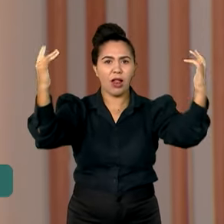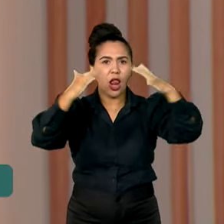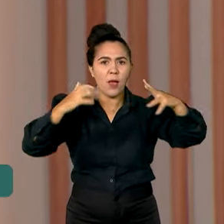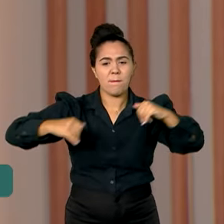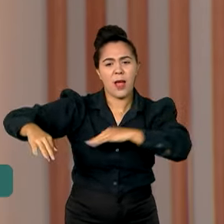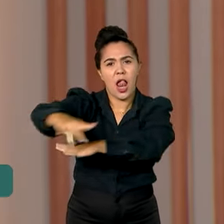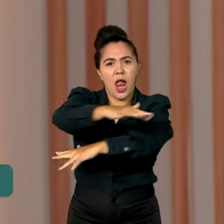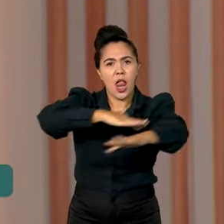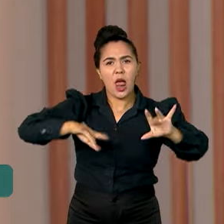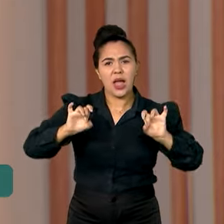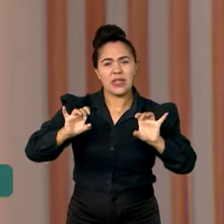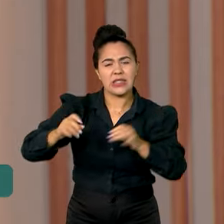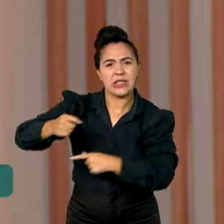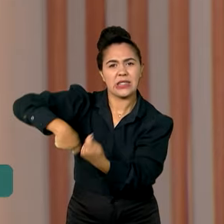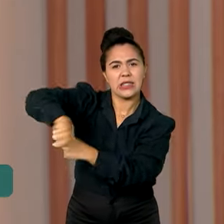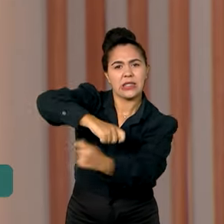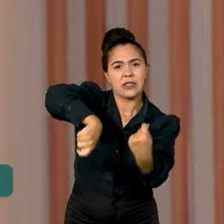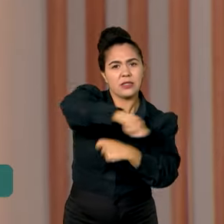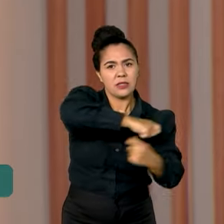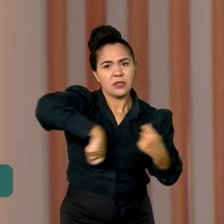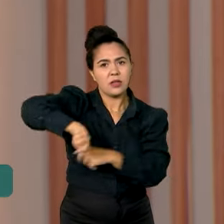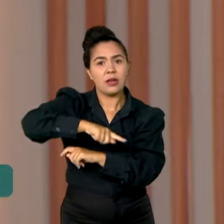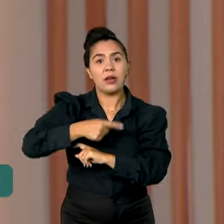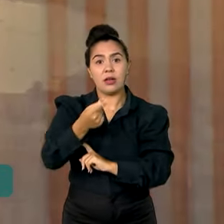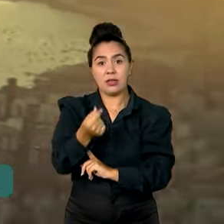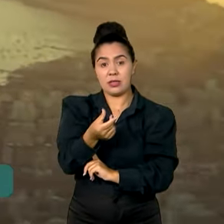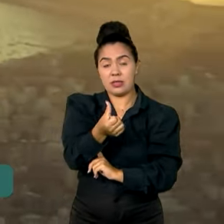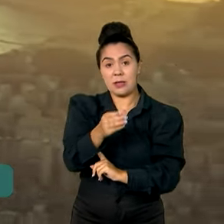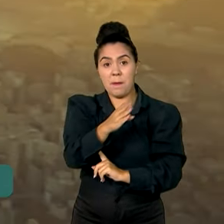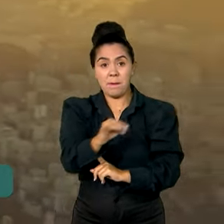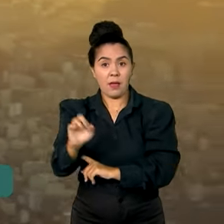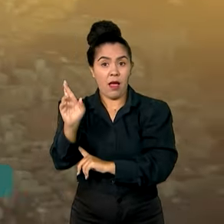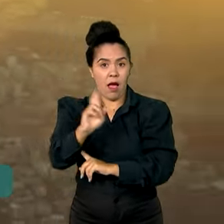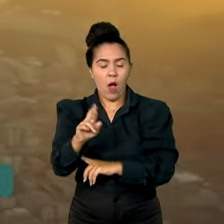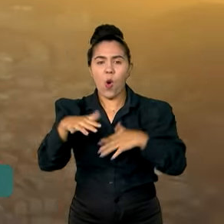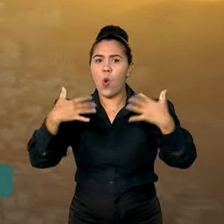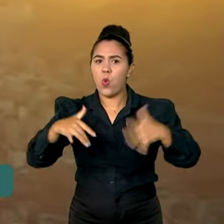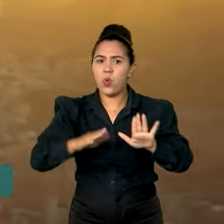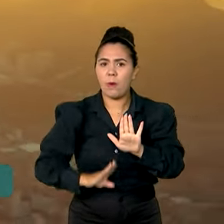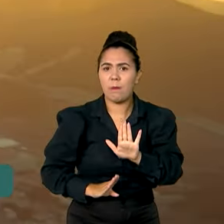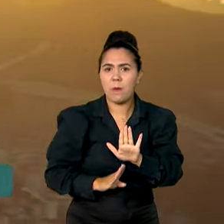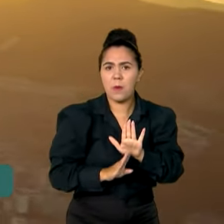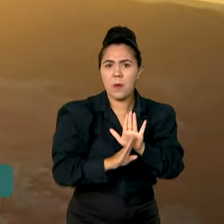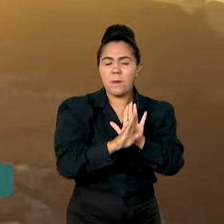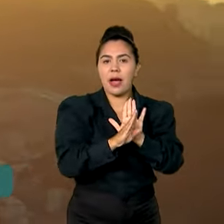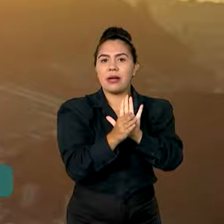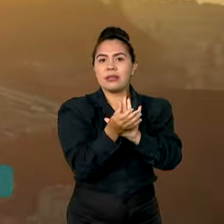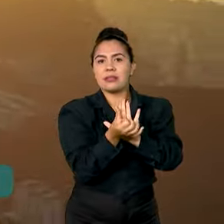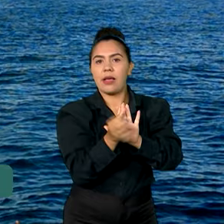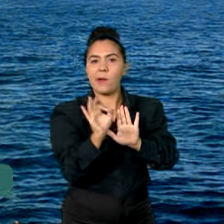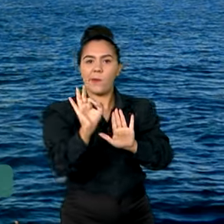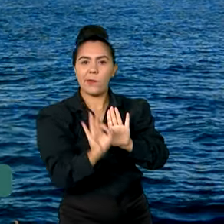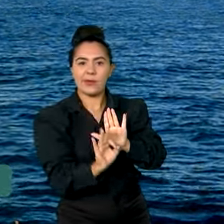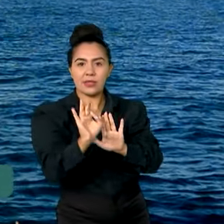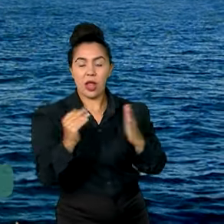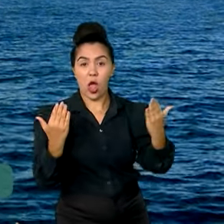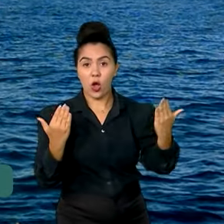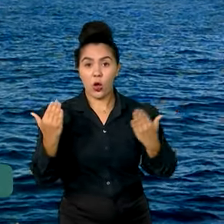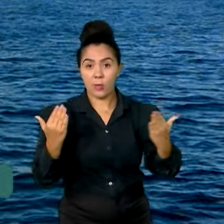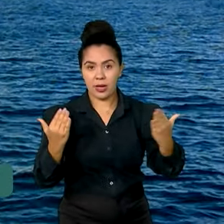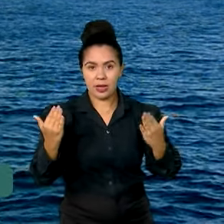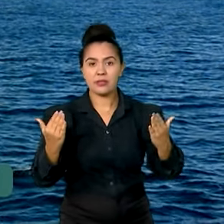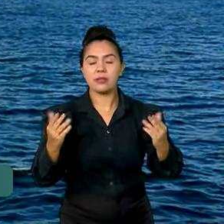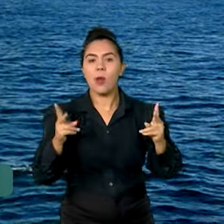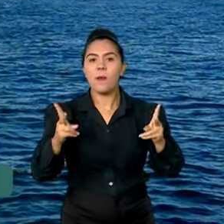maior valor desde 1995. Isso representa um crescimento de quase 6% em relação ao